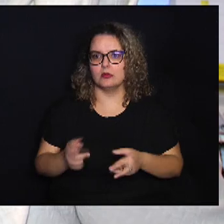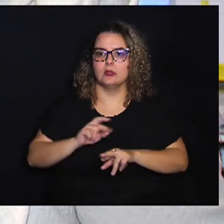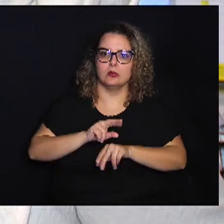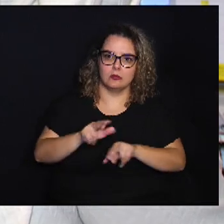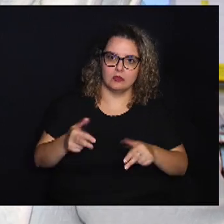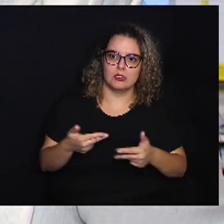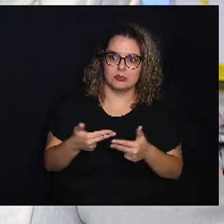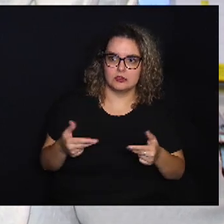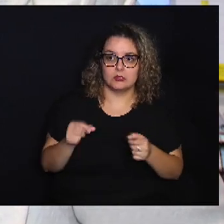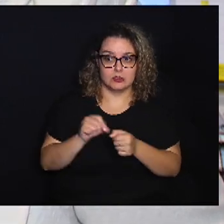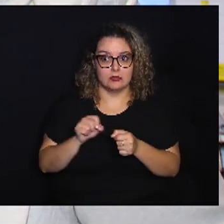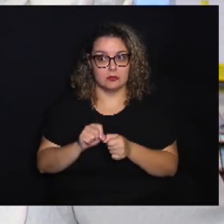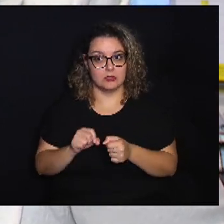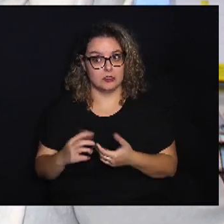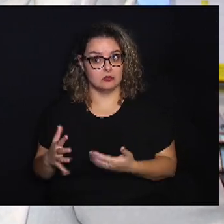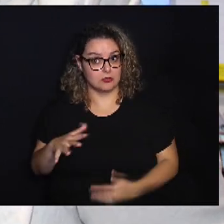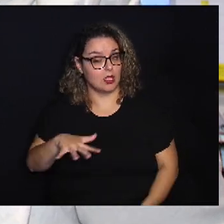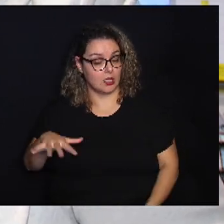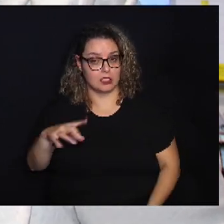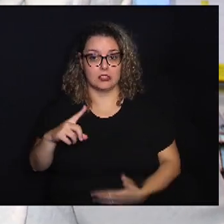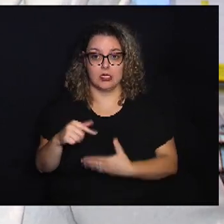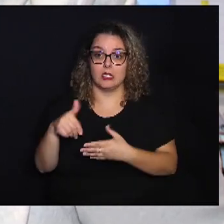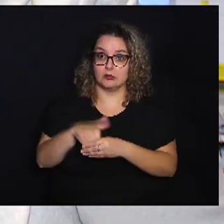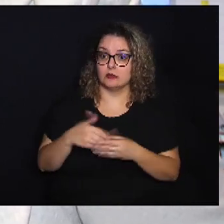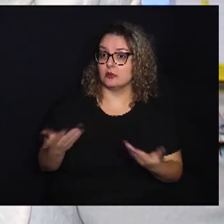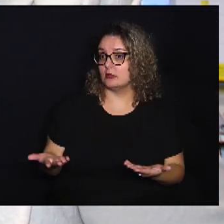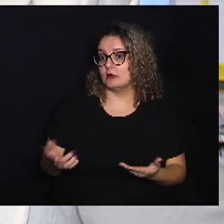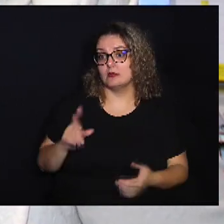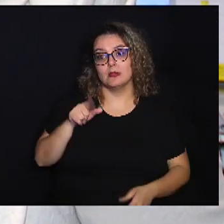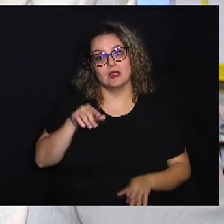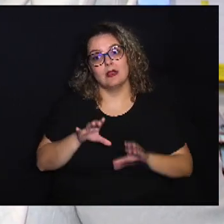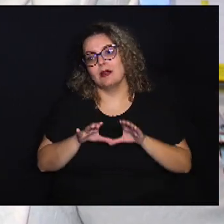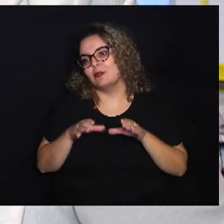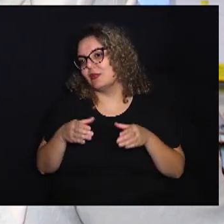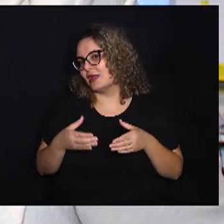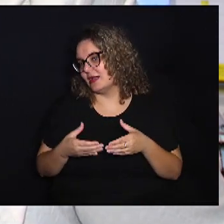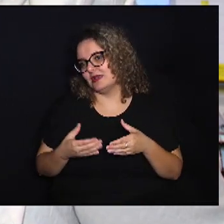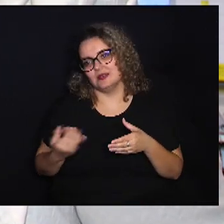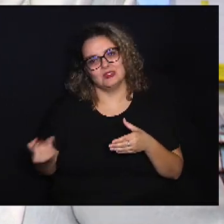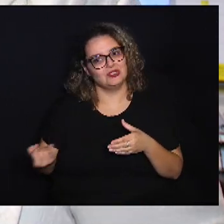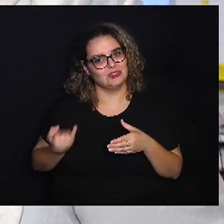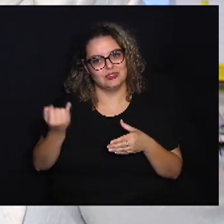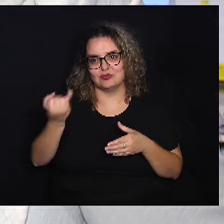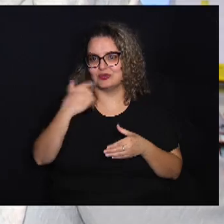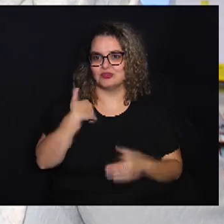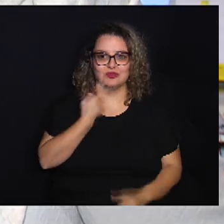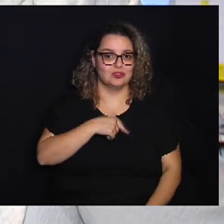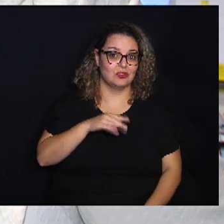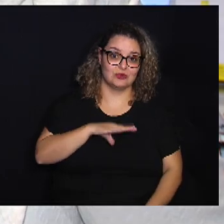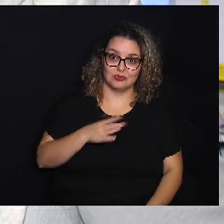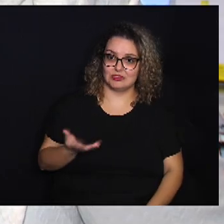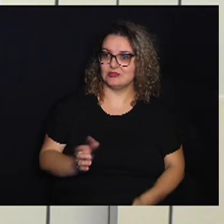tarefa eleitoral, mas essa é uma comissão de muita necessidade no nosso município.